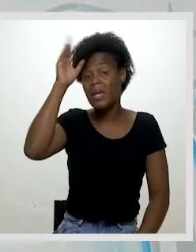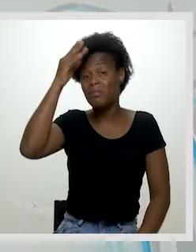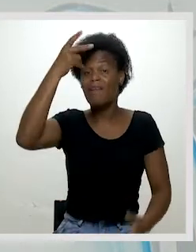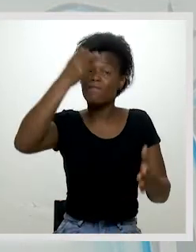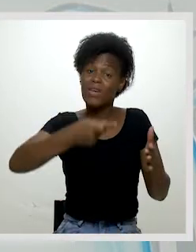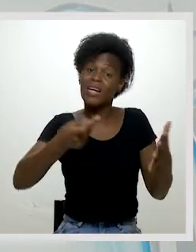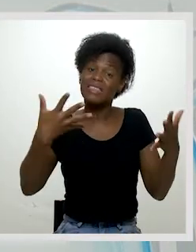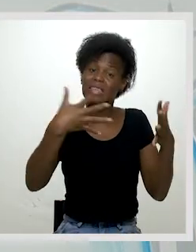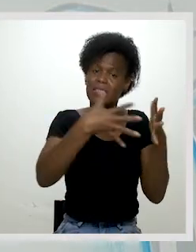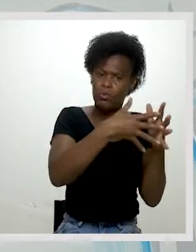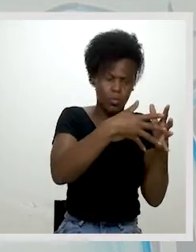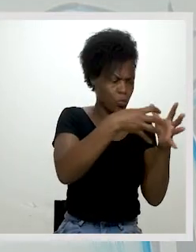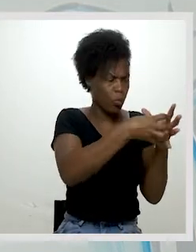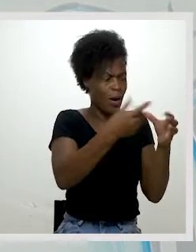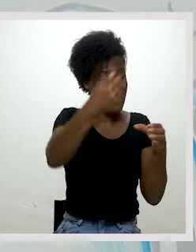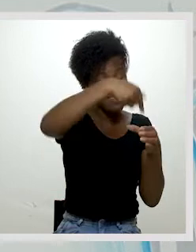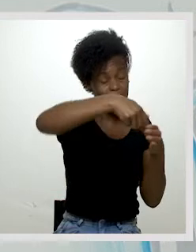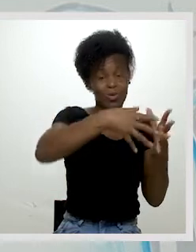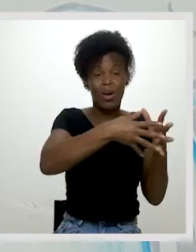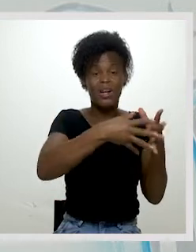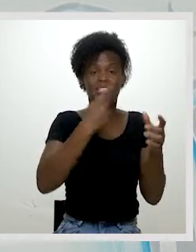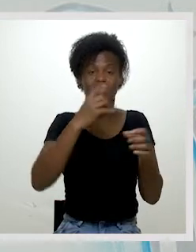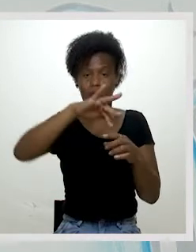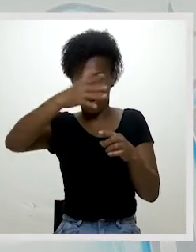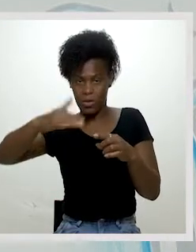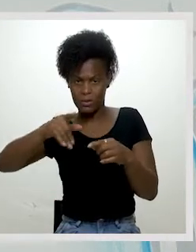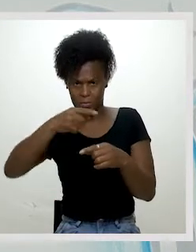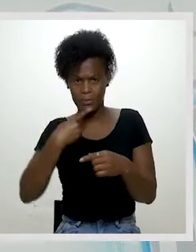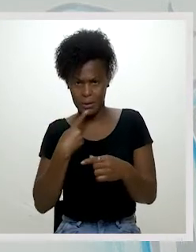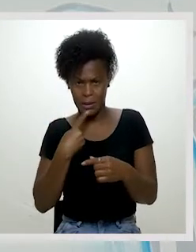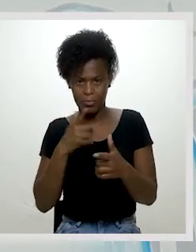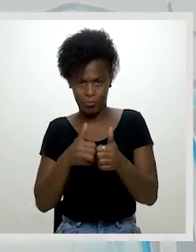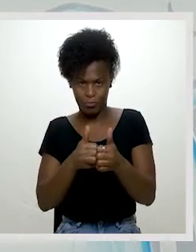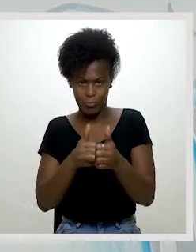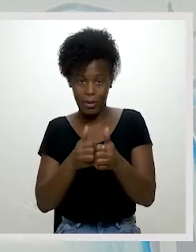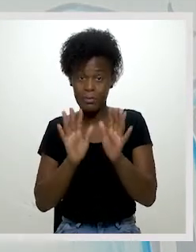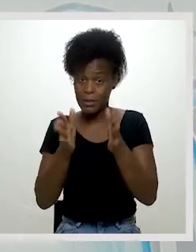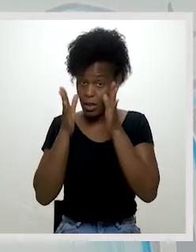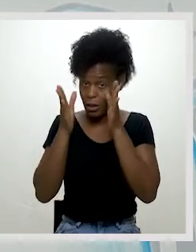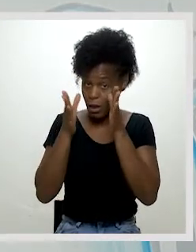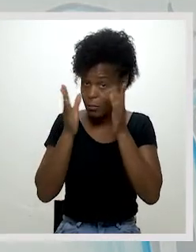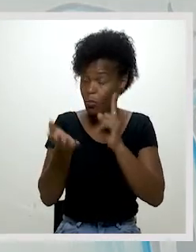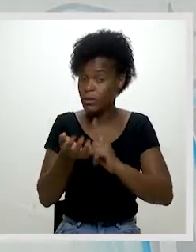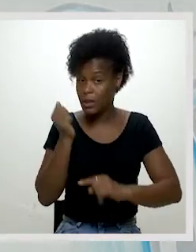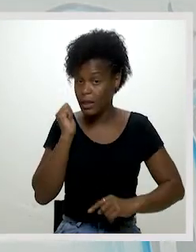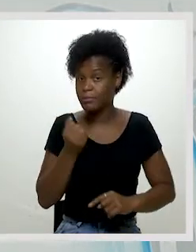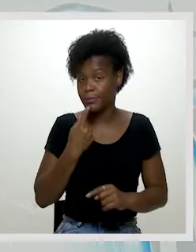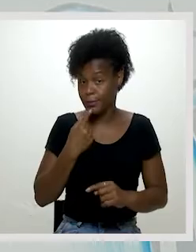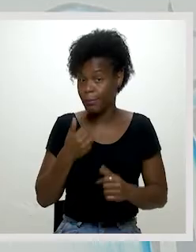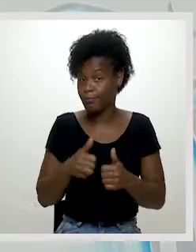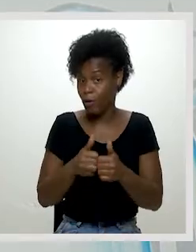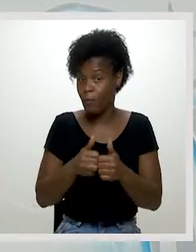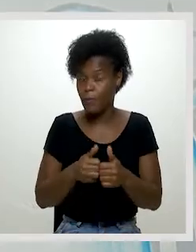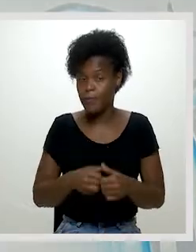animal ficar dentro de uma rocha. Estão a perceber? Estão a acompanhar? Já sabem, têm que ficar atentos para conseguirem